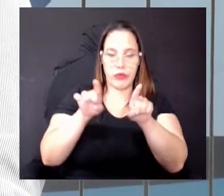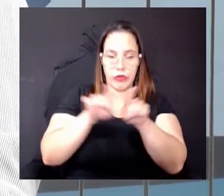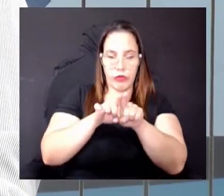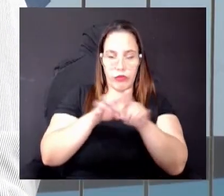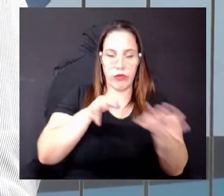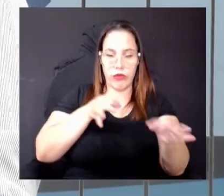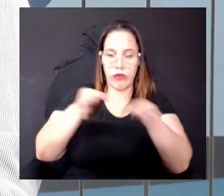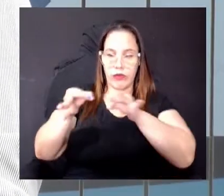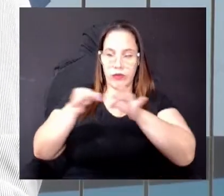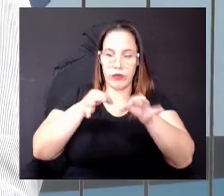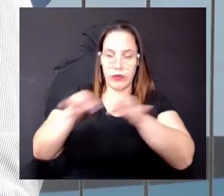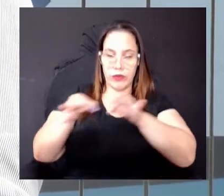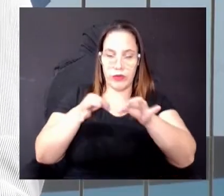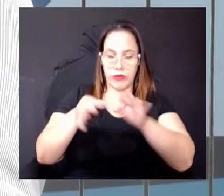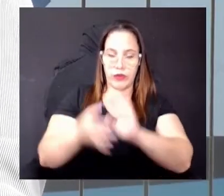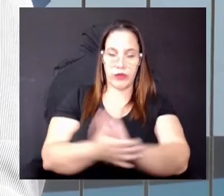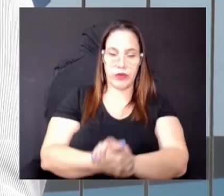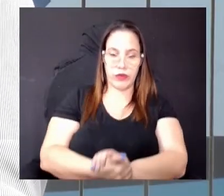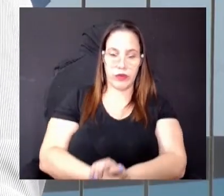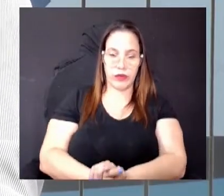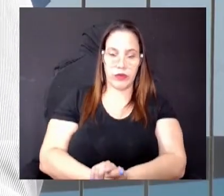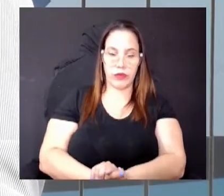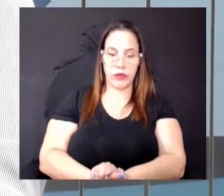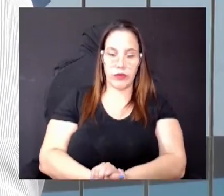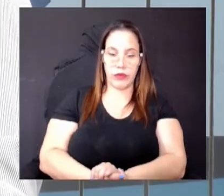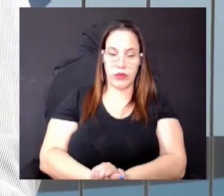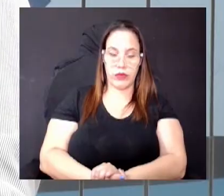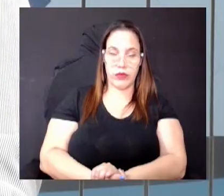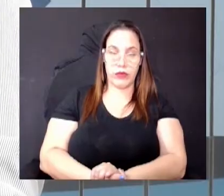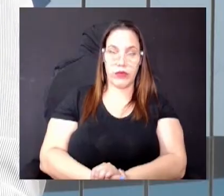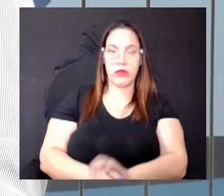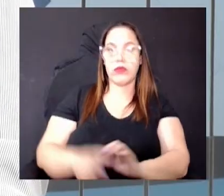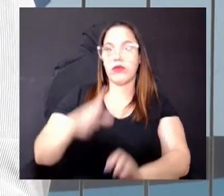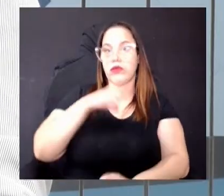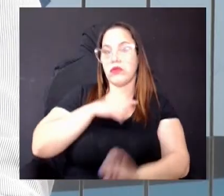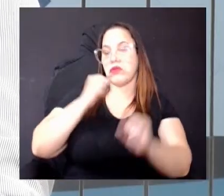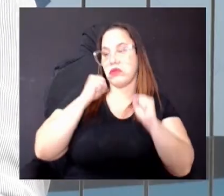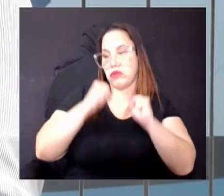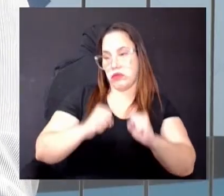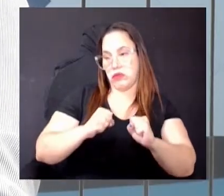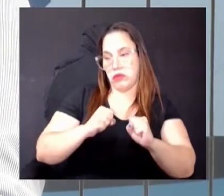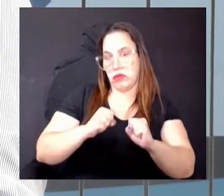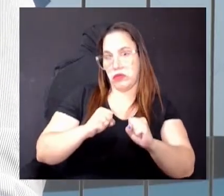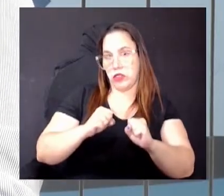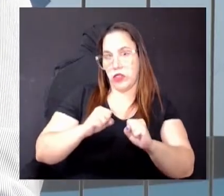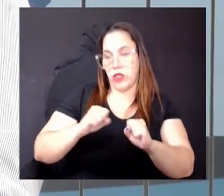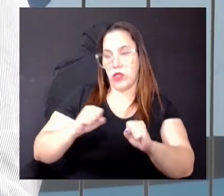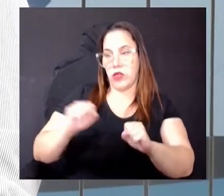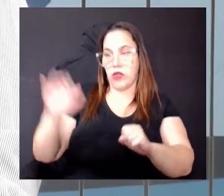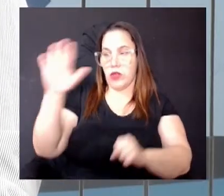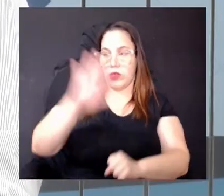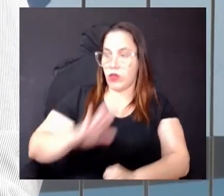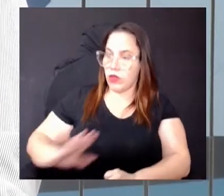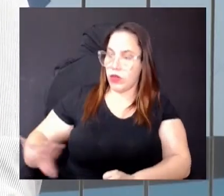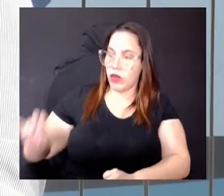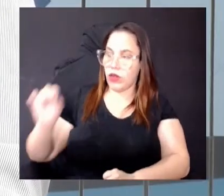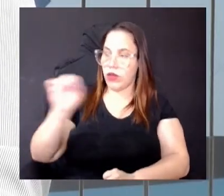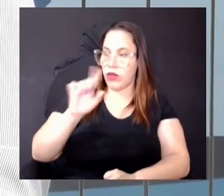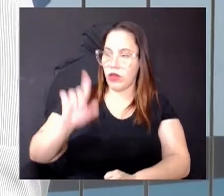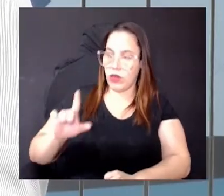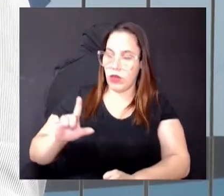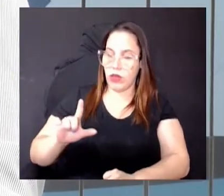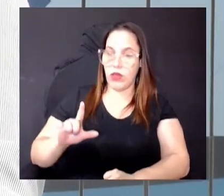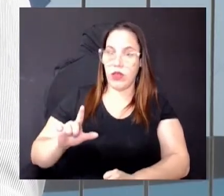temporária, dado as condições, né, que a gente tem, a possibilidade de a gente estar no hemisfério sul, em especial os estados